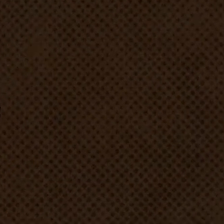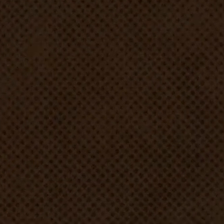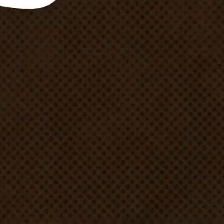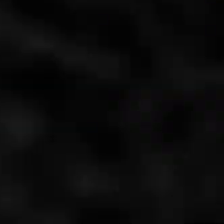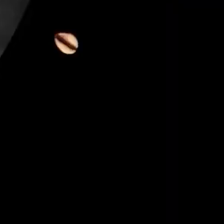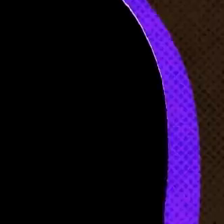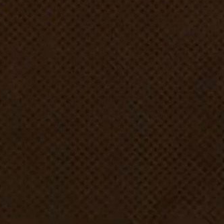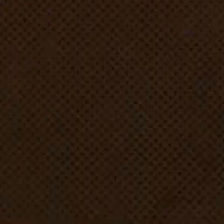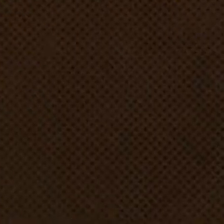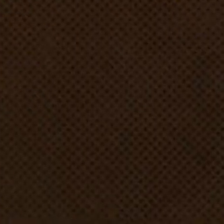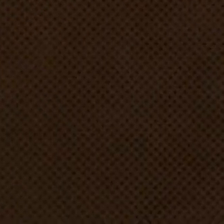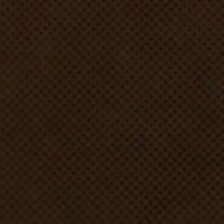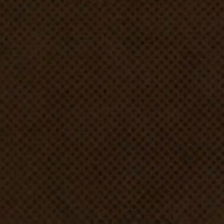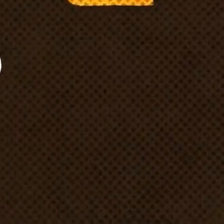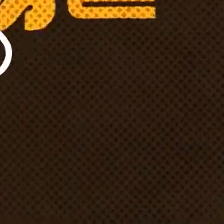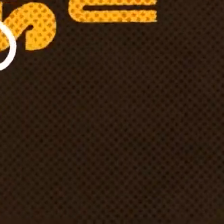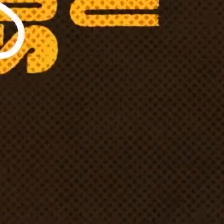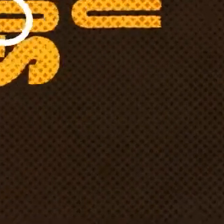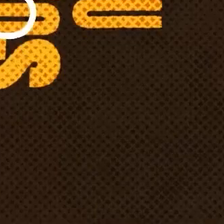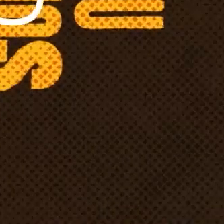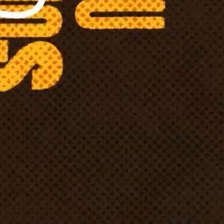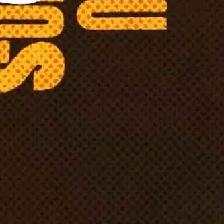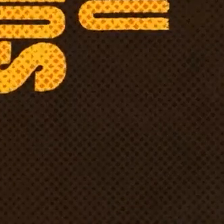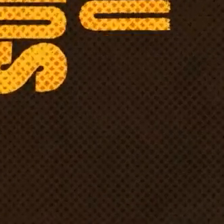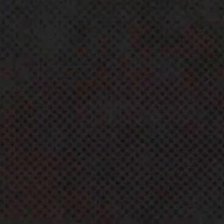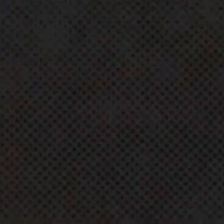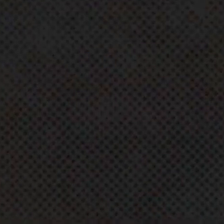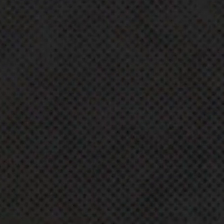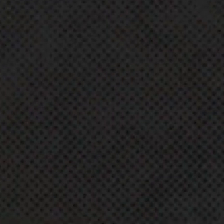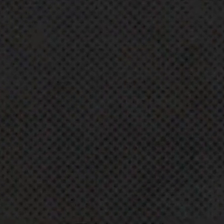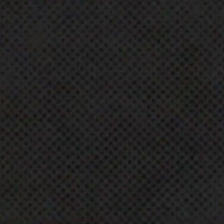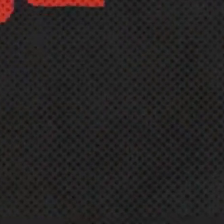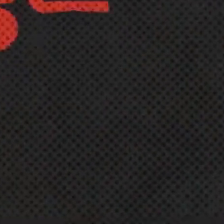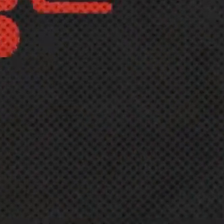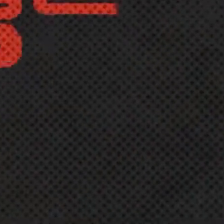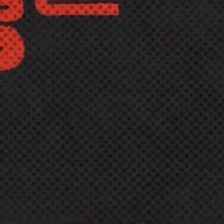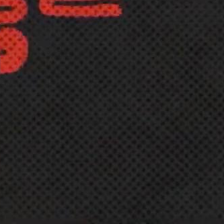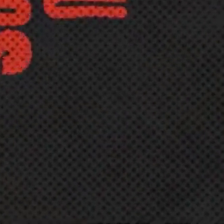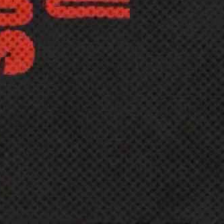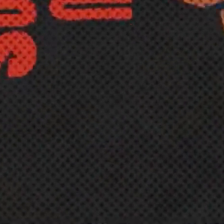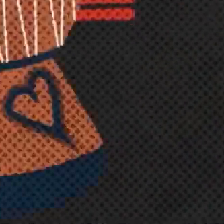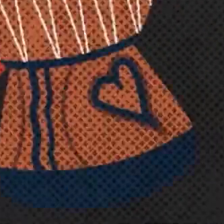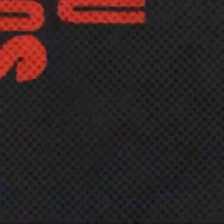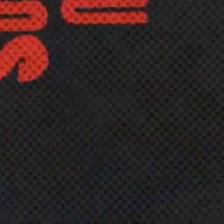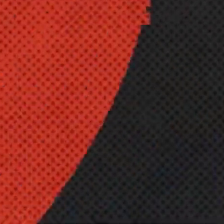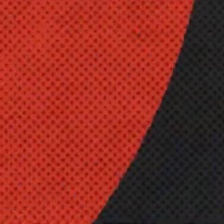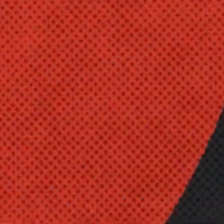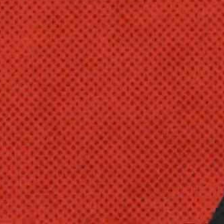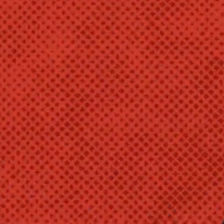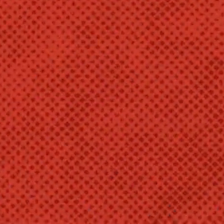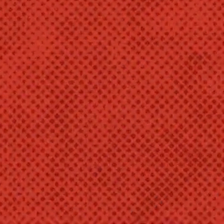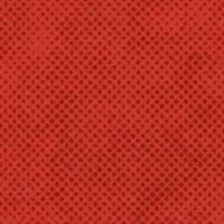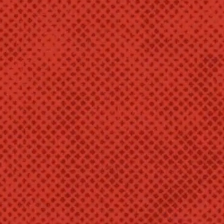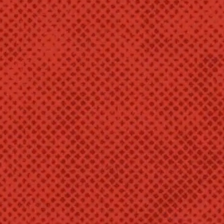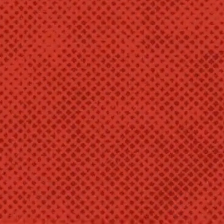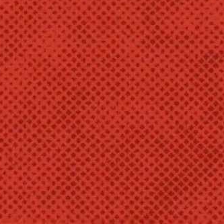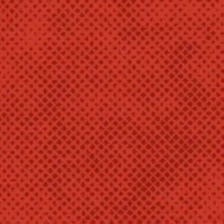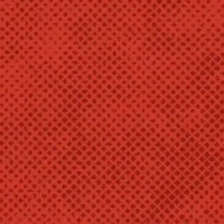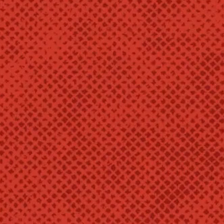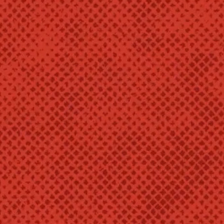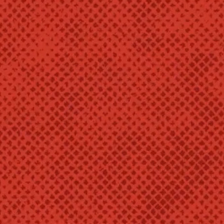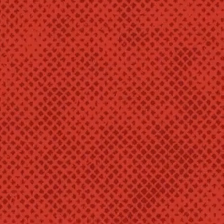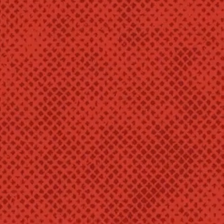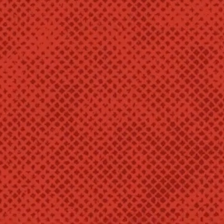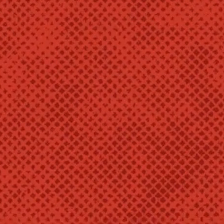rosto pintado. Um rapaz negro com grafismos no rosto. Ao fundo, pronomes se misturam. Eu, tu, eles, elas, nós,